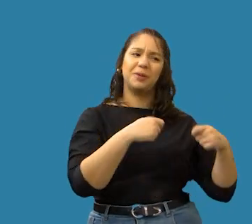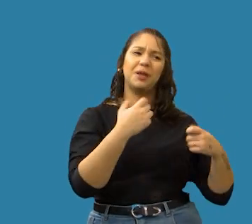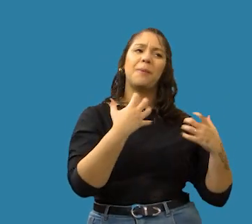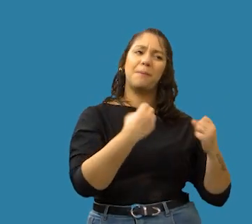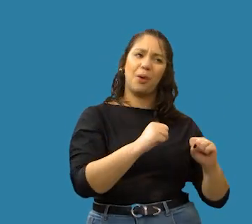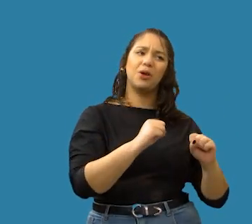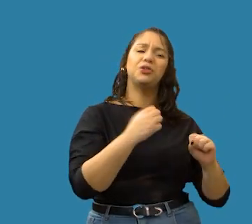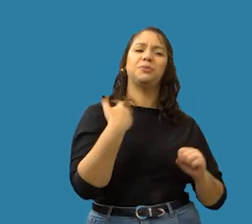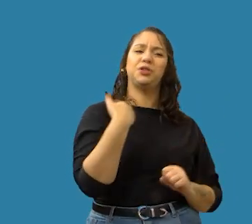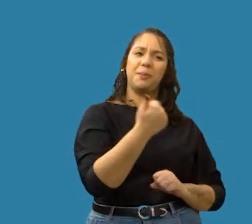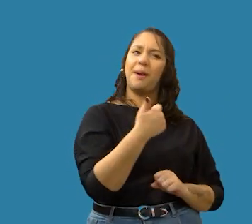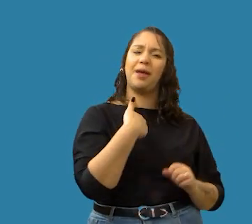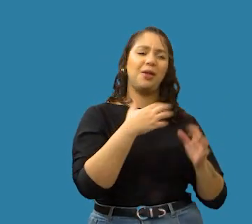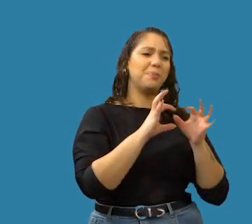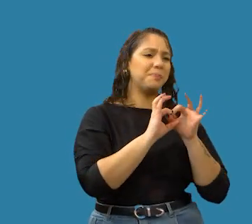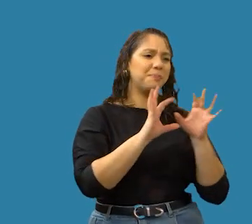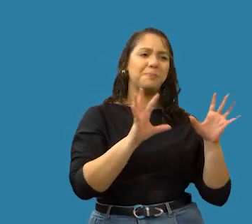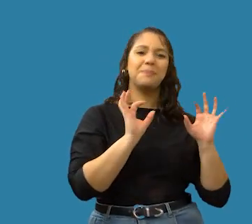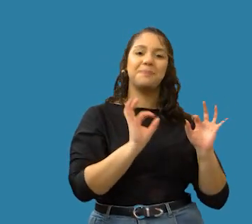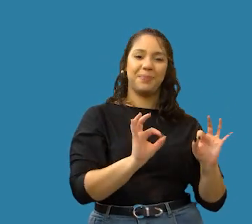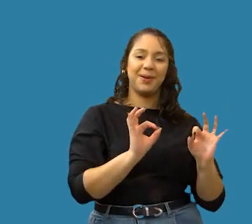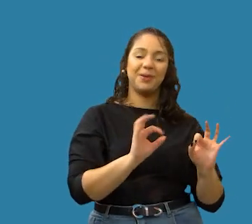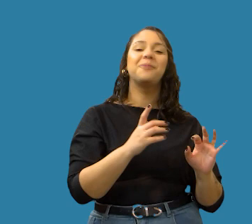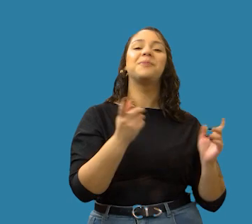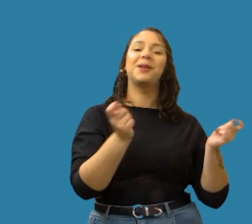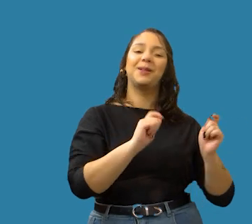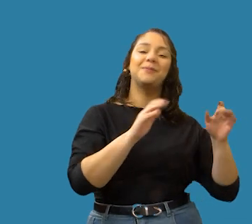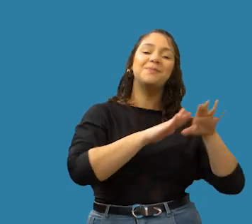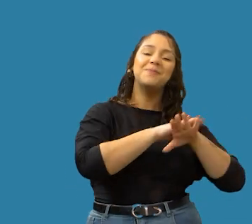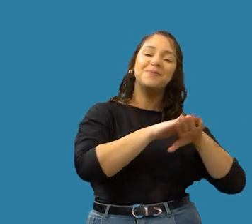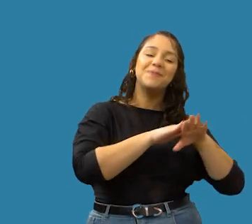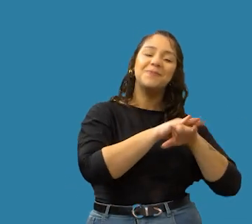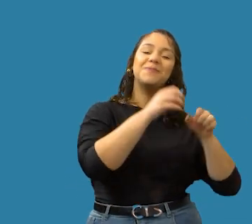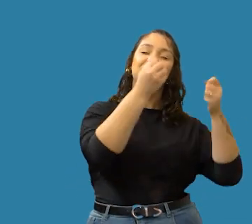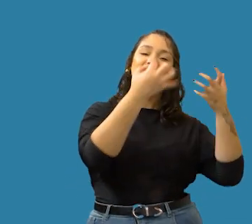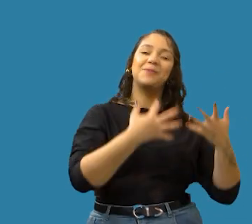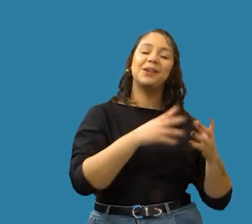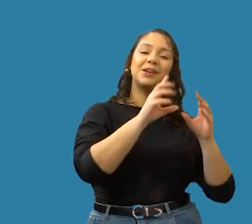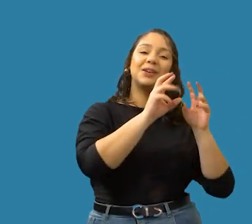vocês quiserem, podem me chamar. Eu vou estar aqui prontamente para a gente poder